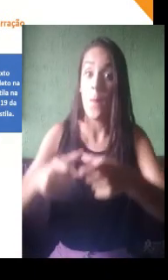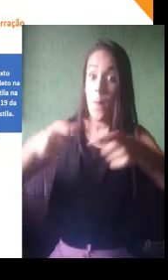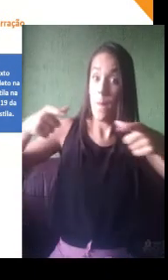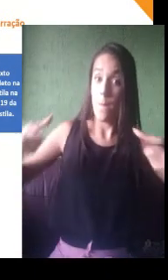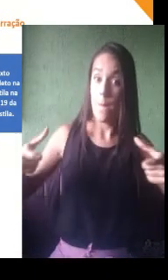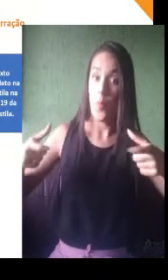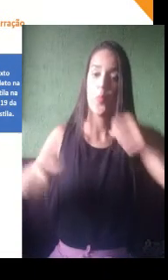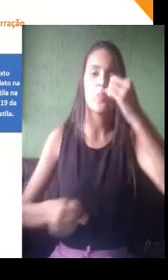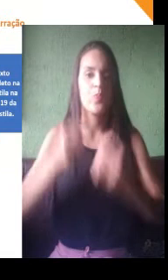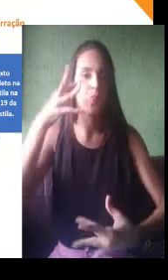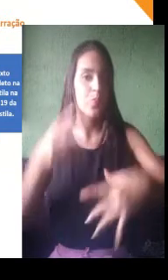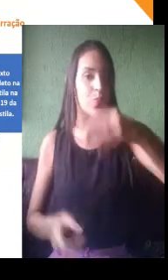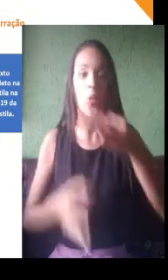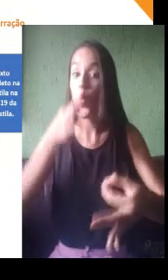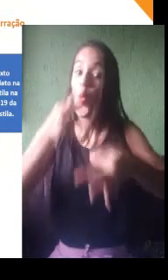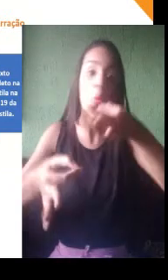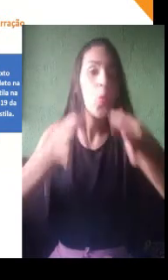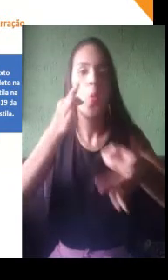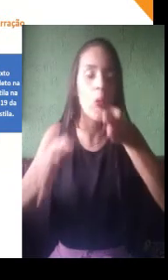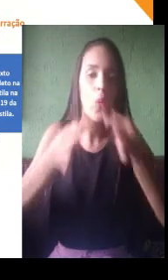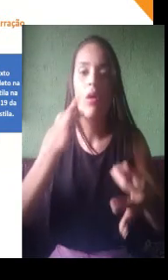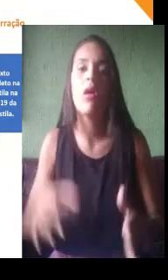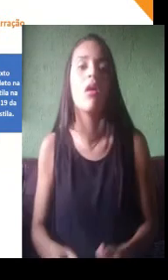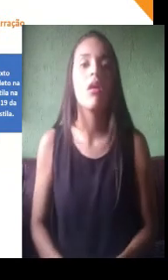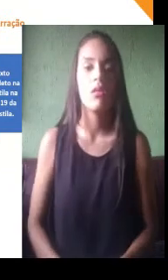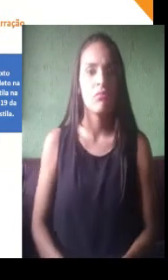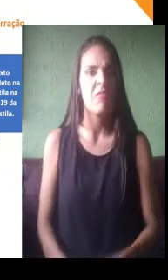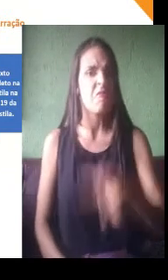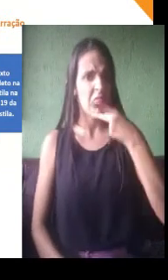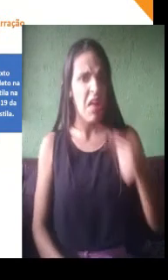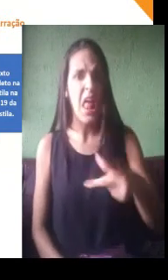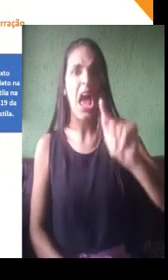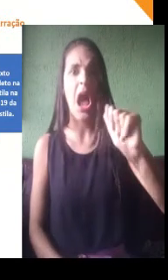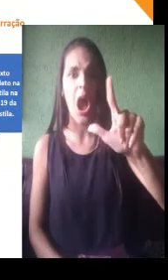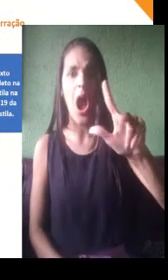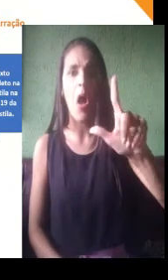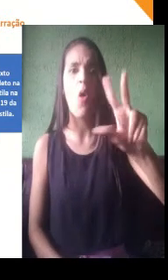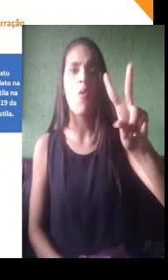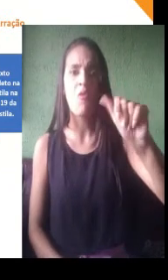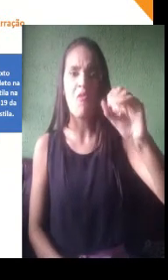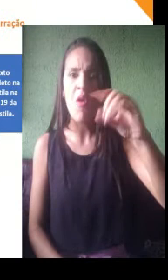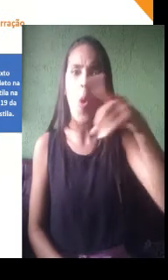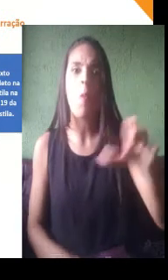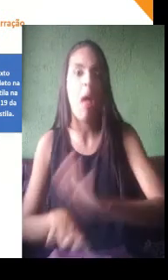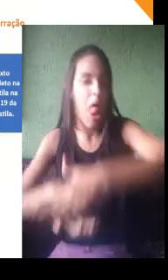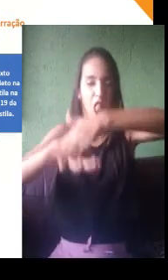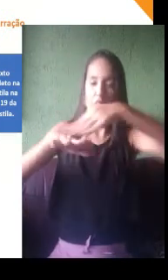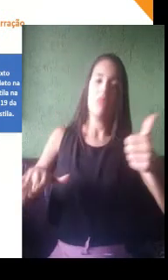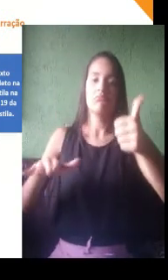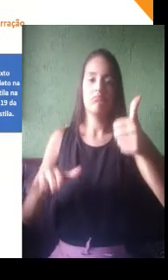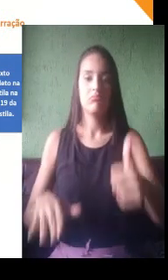veio com um comentário do tipo, vejam que é uma sequência de ações situadas em um determinado